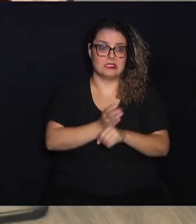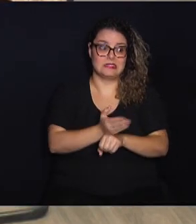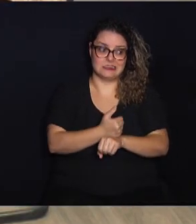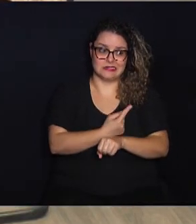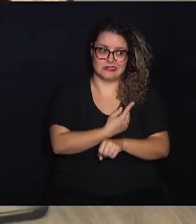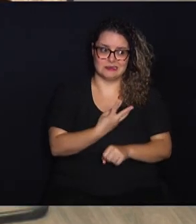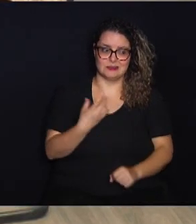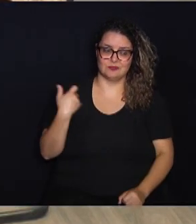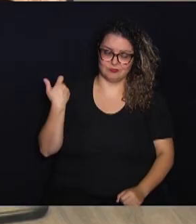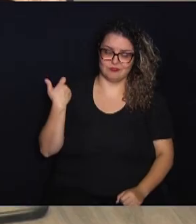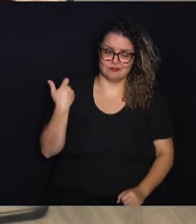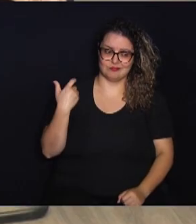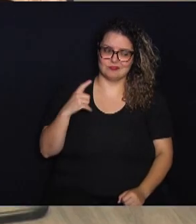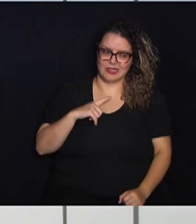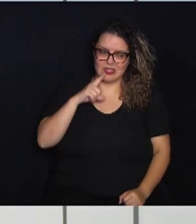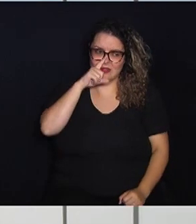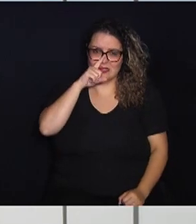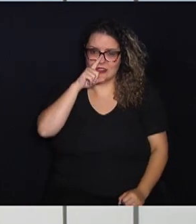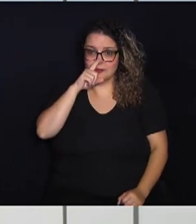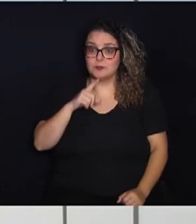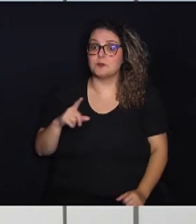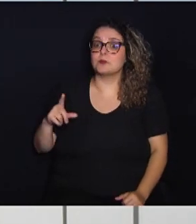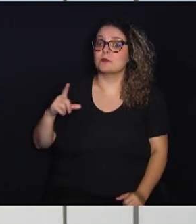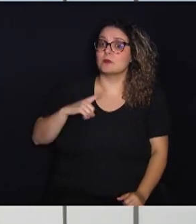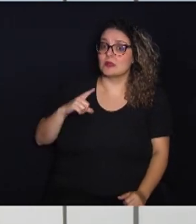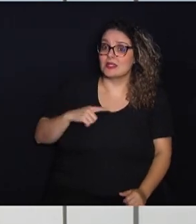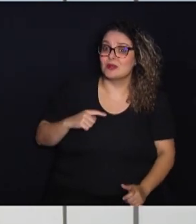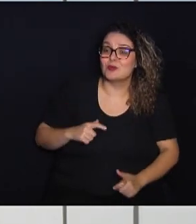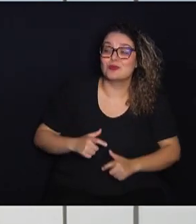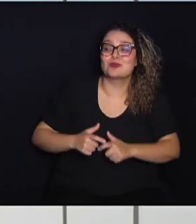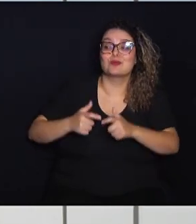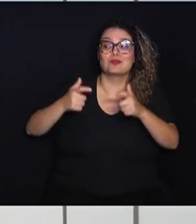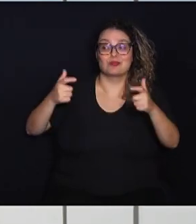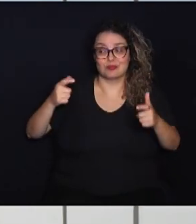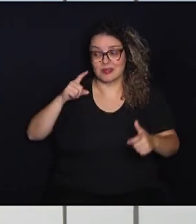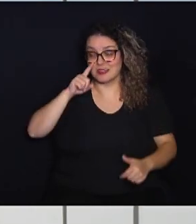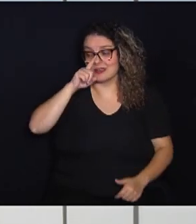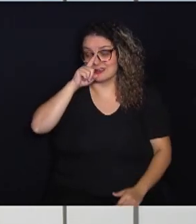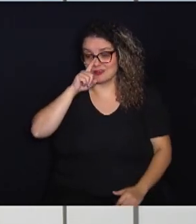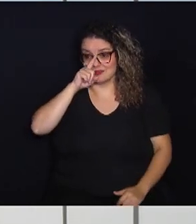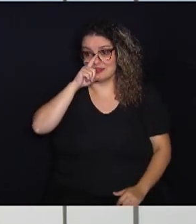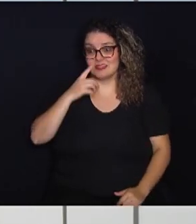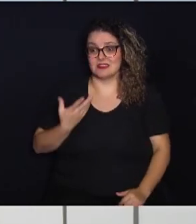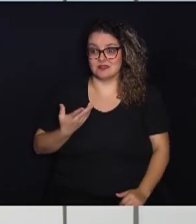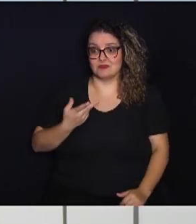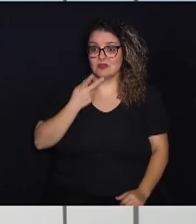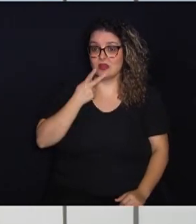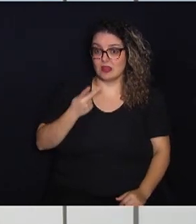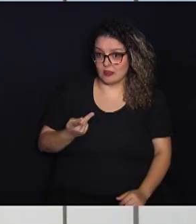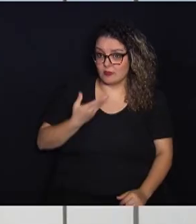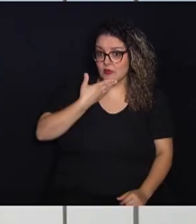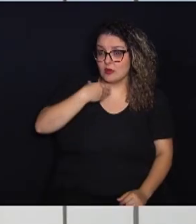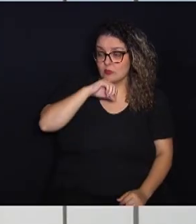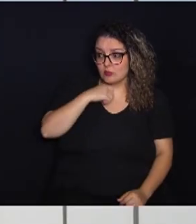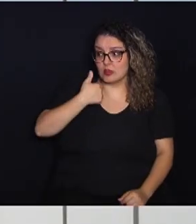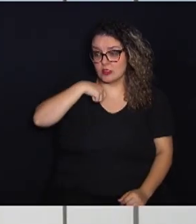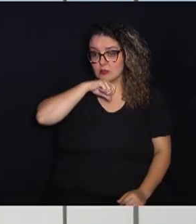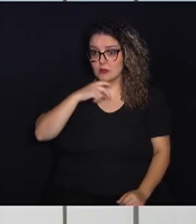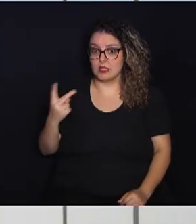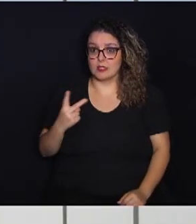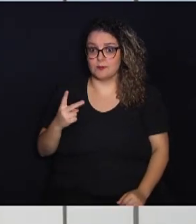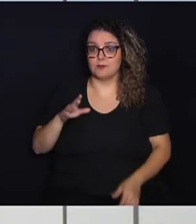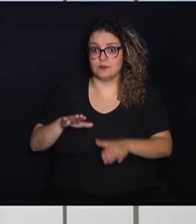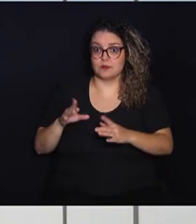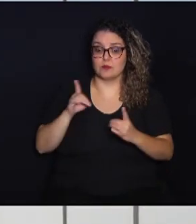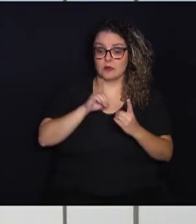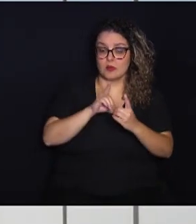elas correm um risco? Elas correm um grande risco. Eu até falo para os pais, que às vezes eu atendo,